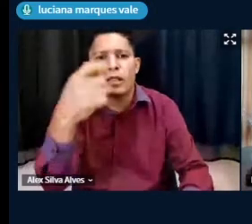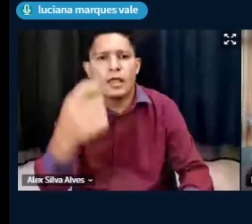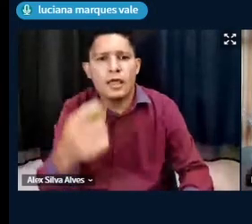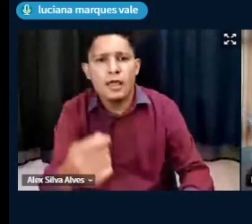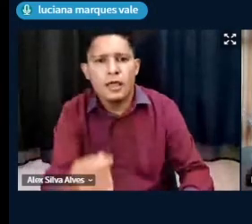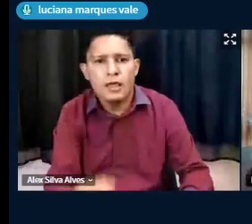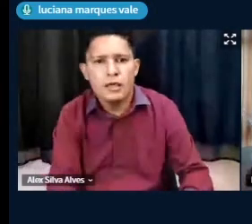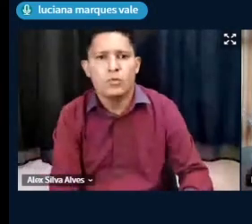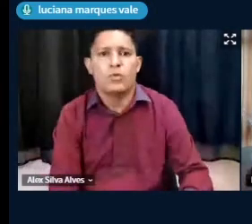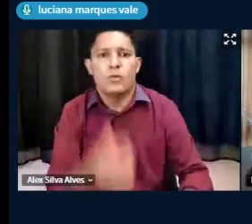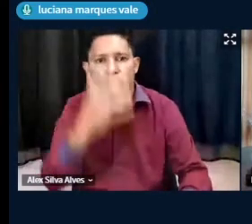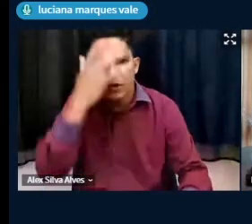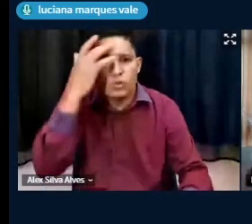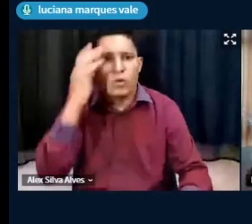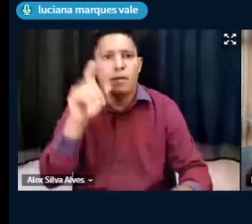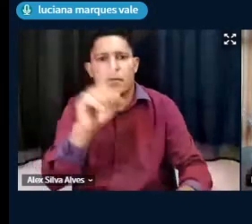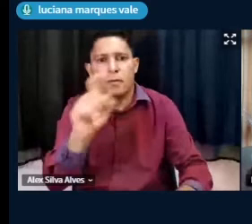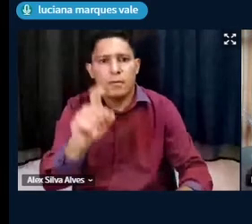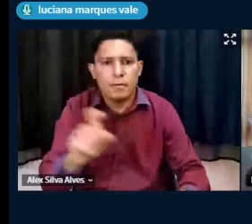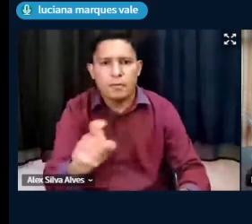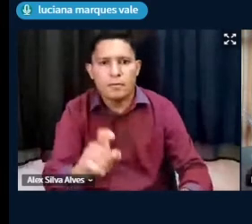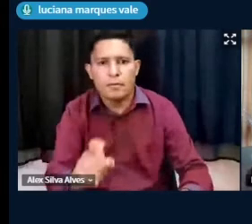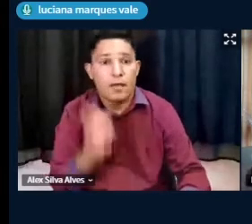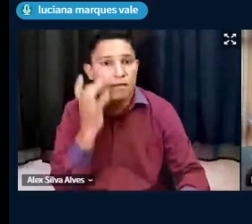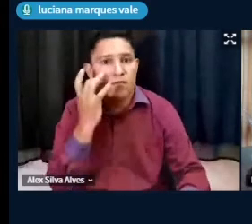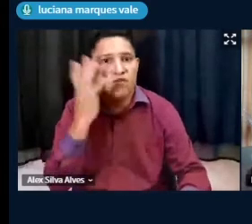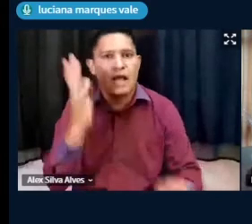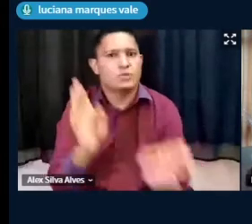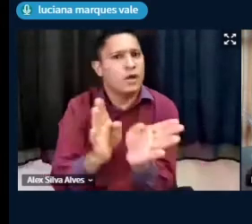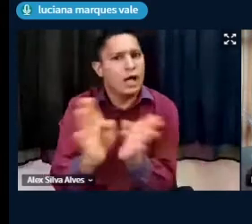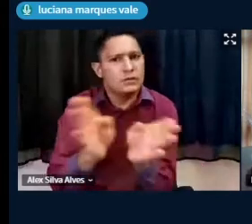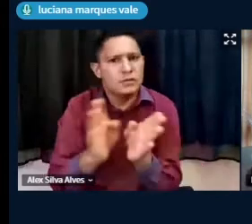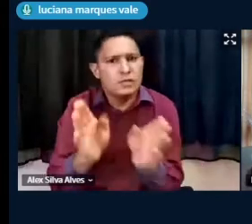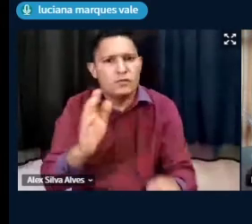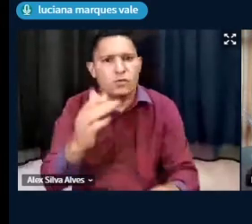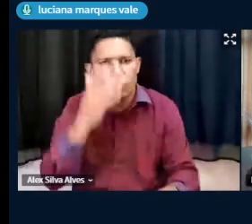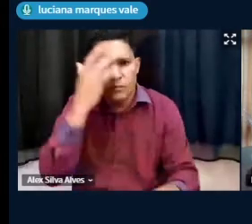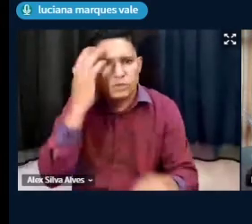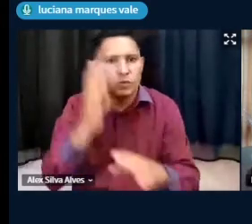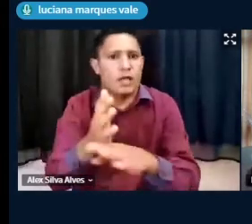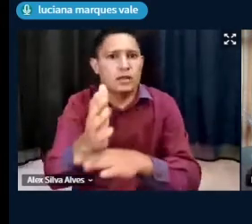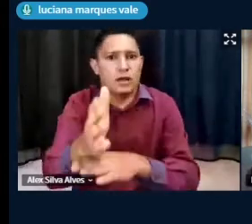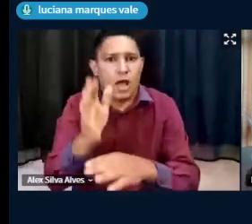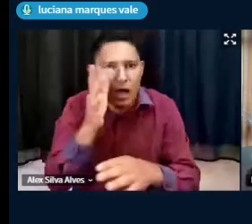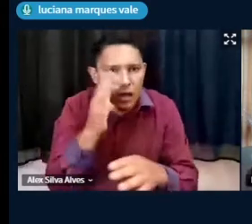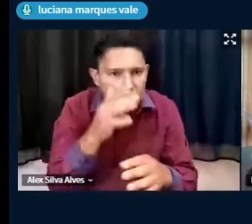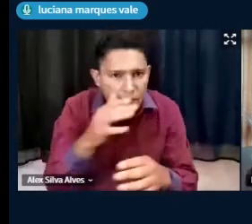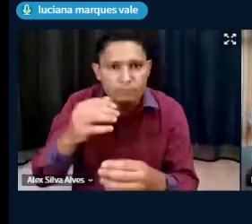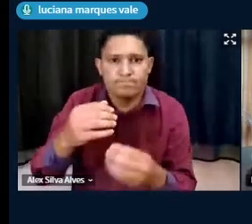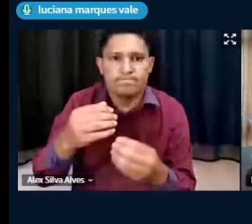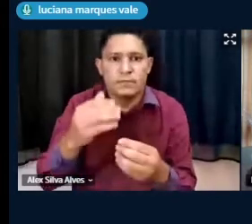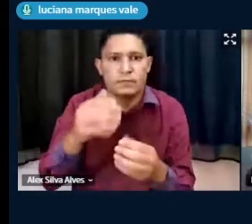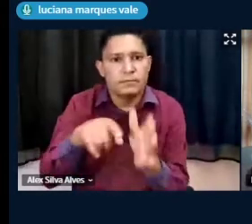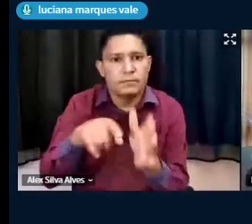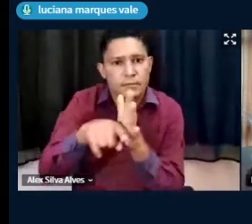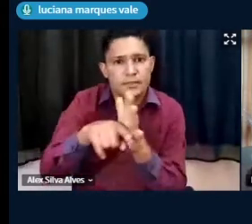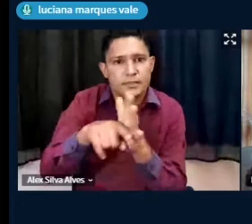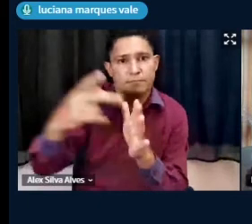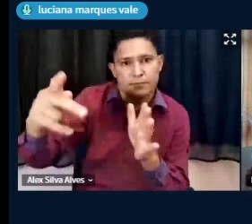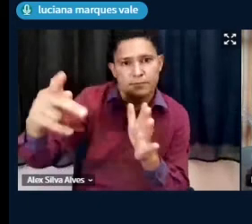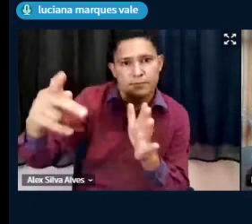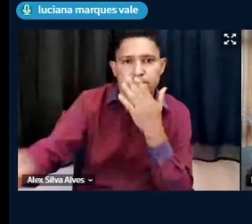e pode optar por ir direto no site e consultar cada um dos 50 termos. Então, é